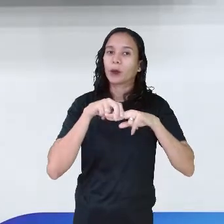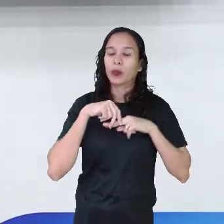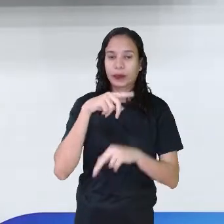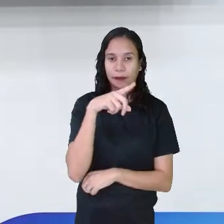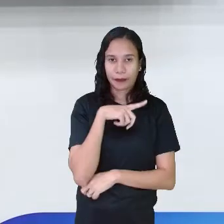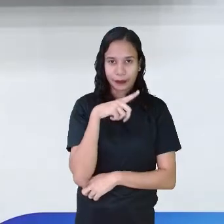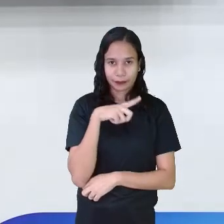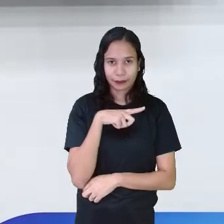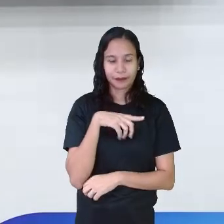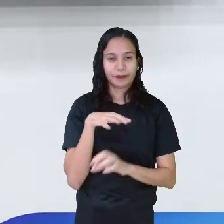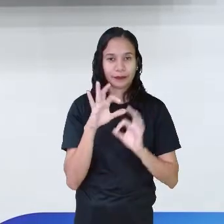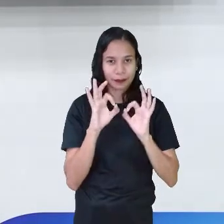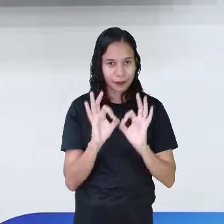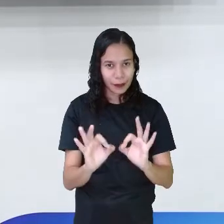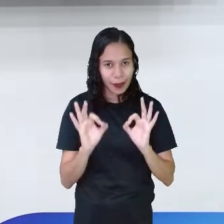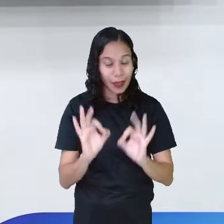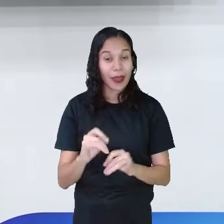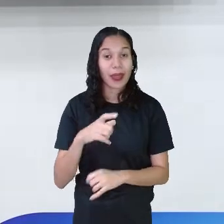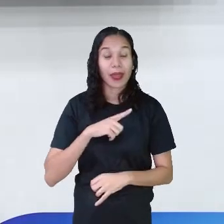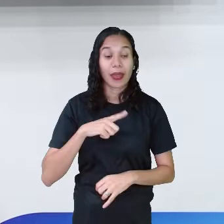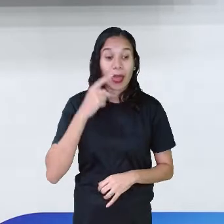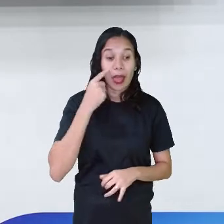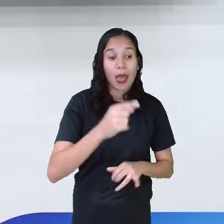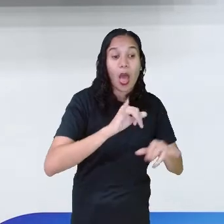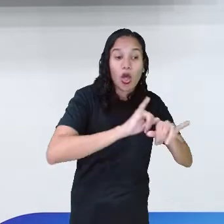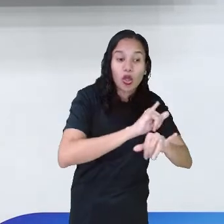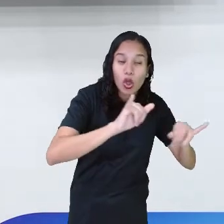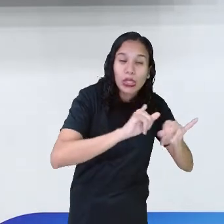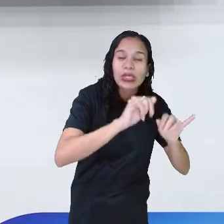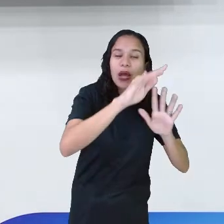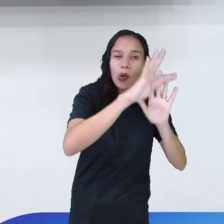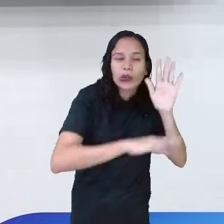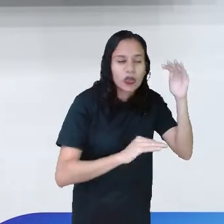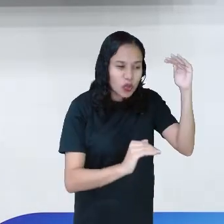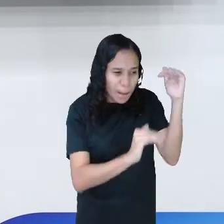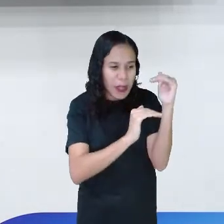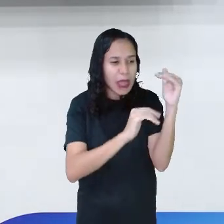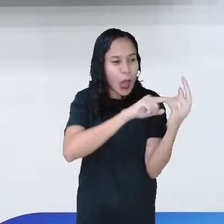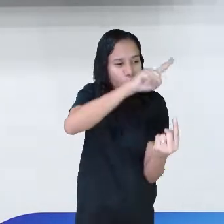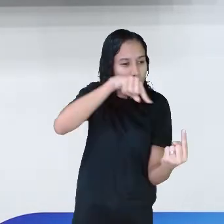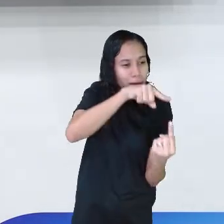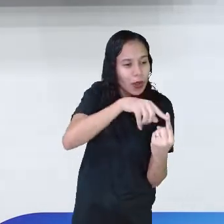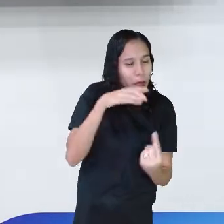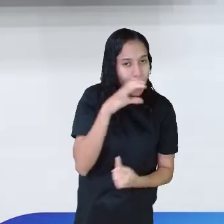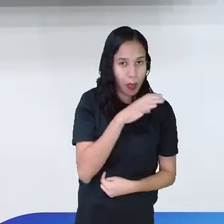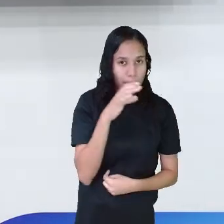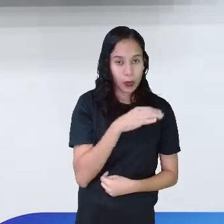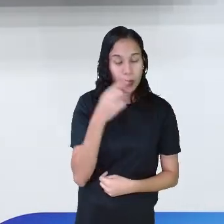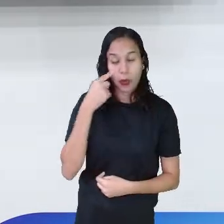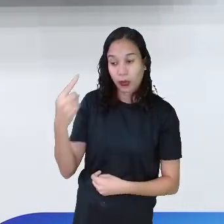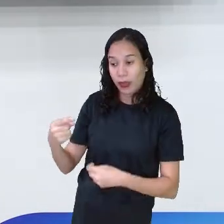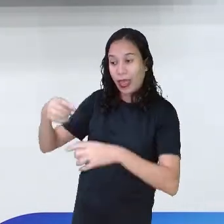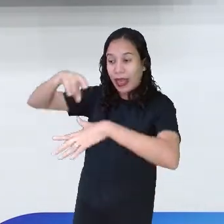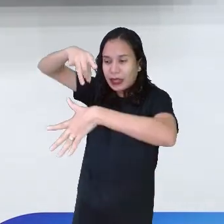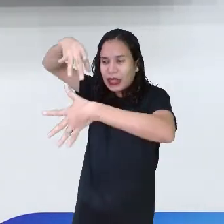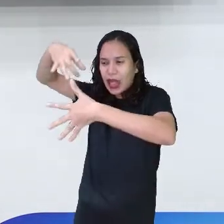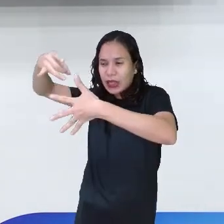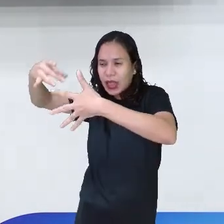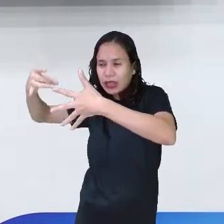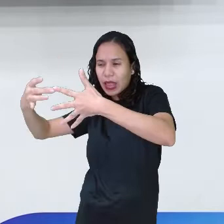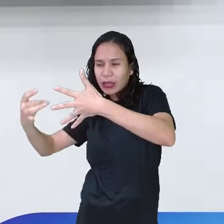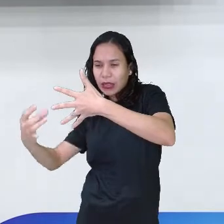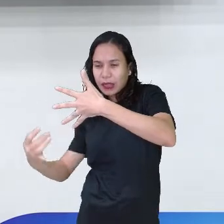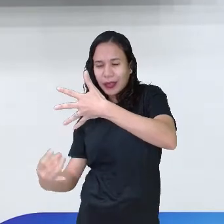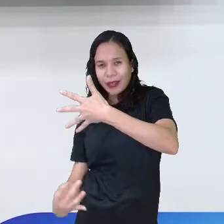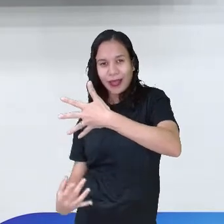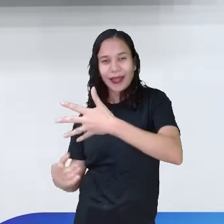isso acontece. A notícia é um texto curto, mais objetivo. A reportagem ela é mais detalhada, é mais esmiuçadinha.